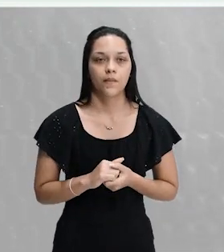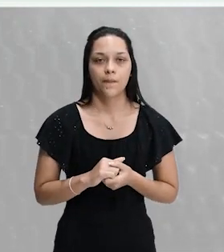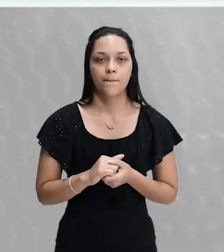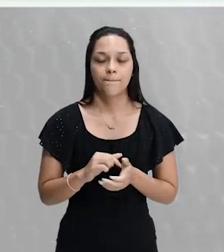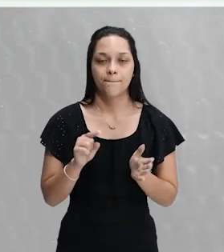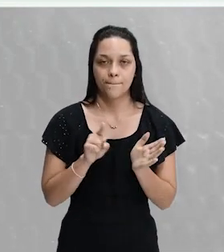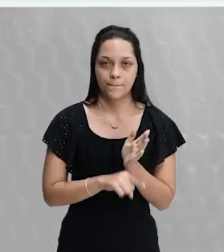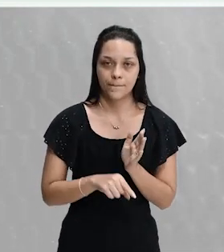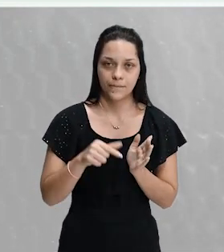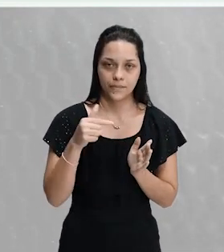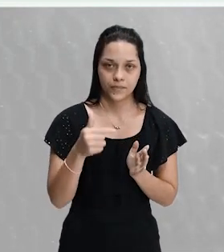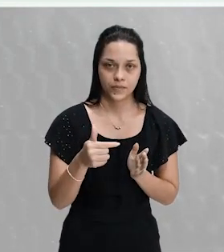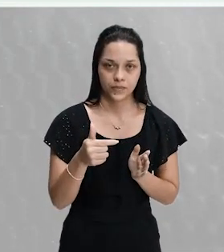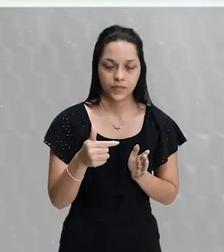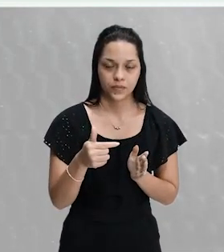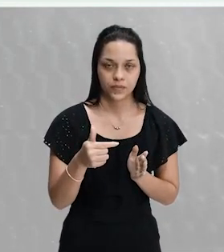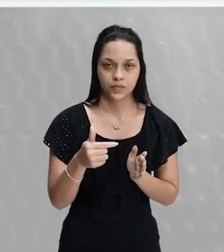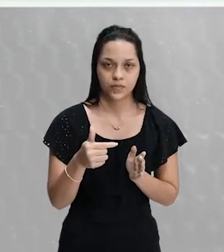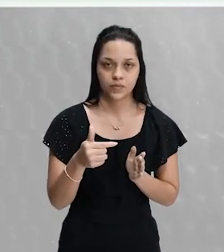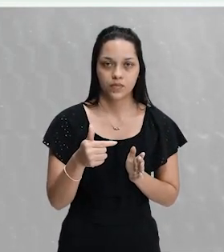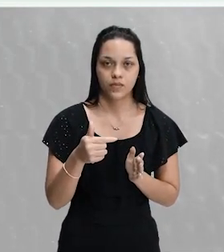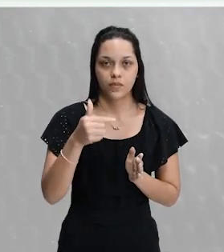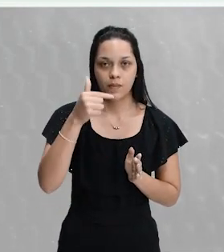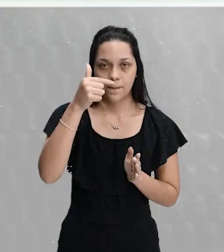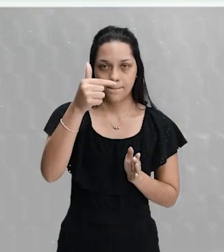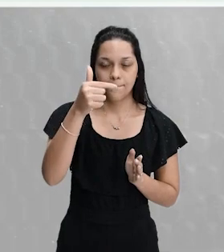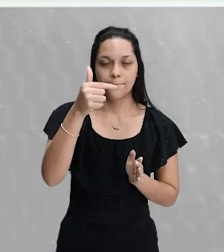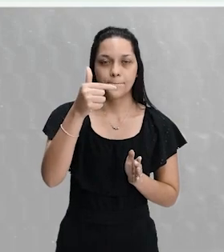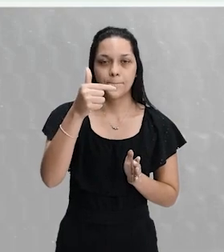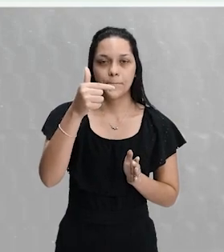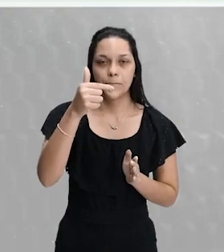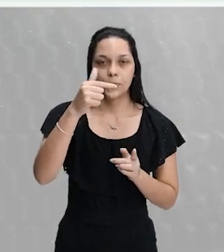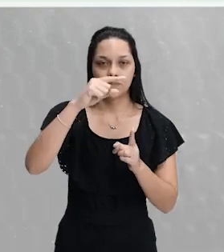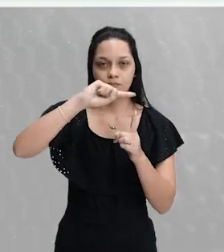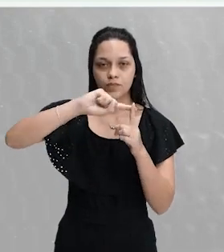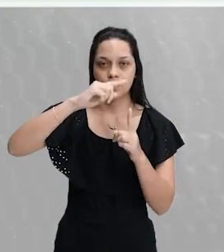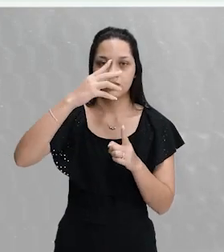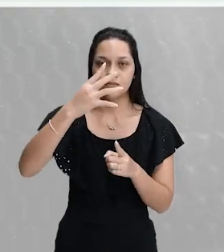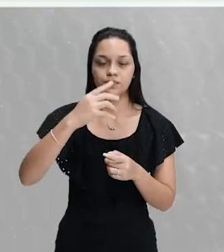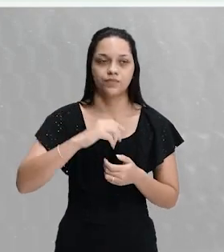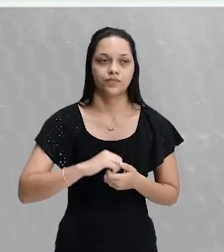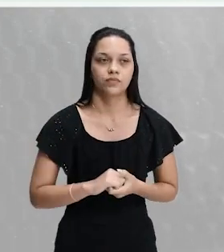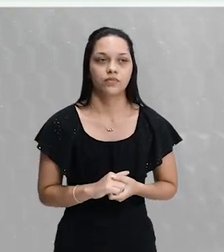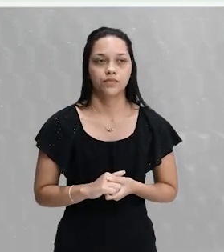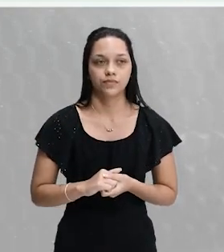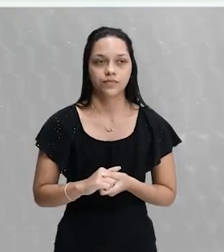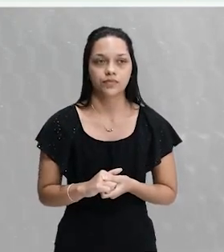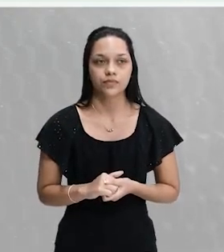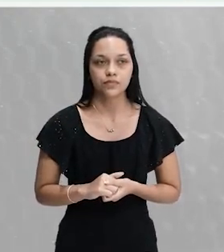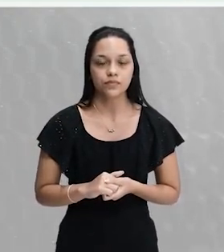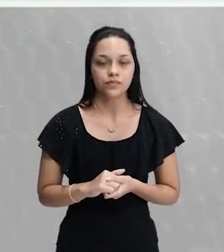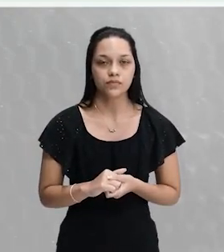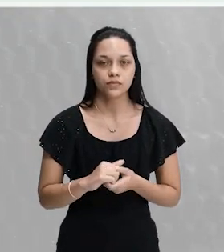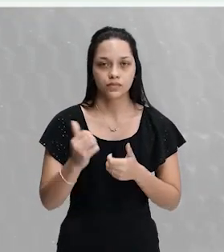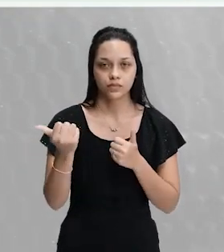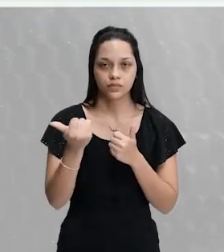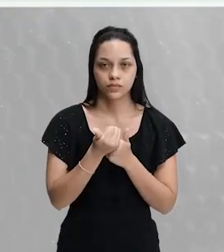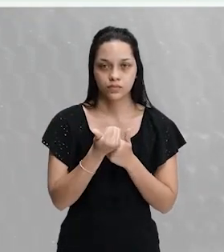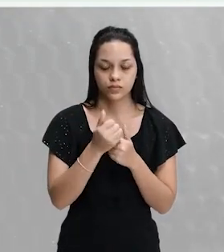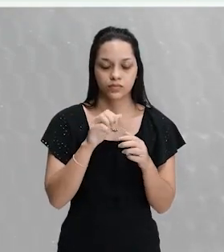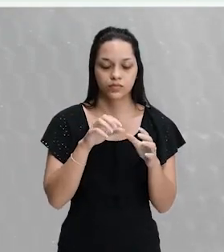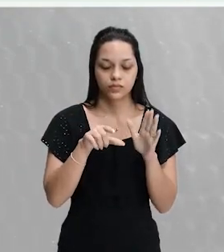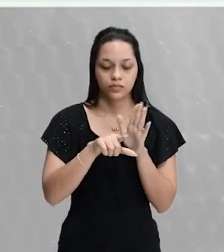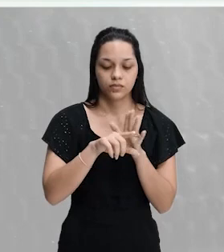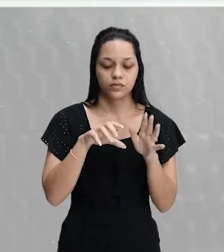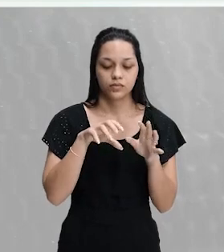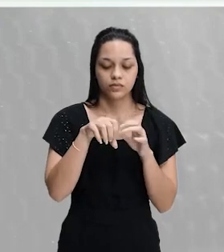ficar menos o menos 2 ao quadrado mais 4. Certo? Substituindo na lei de